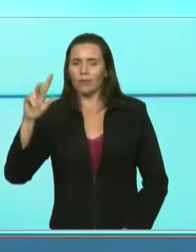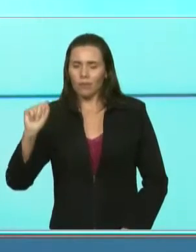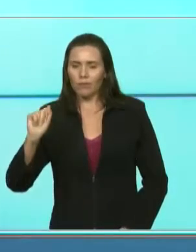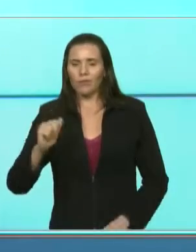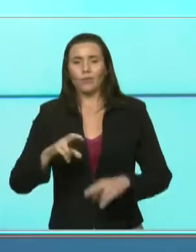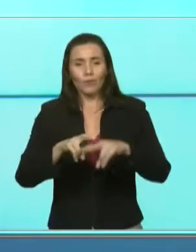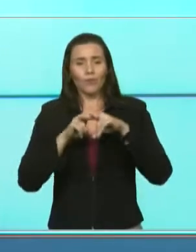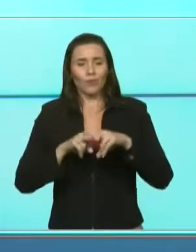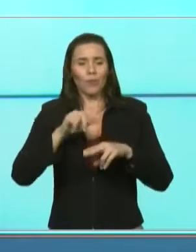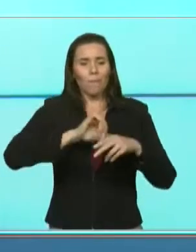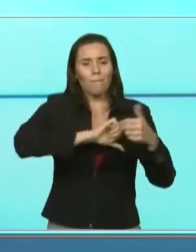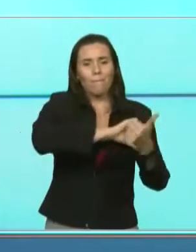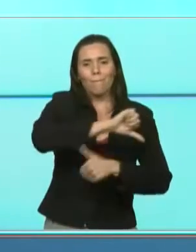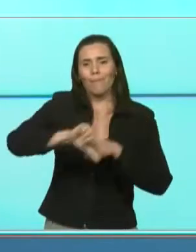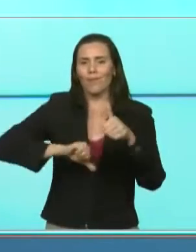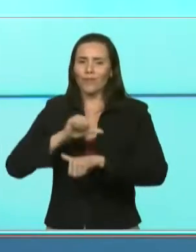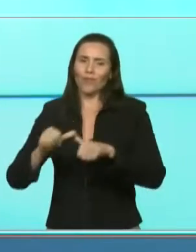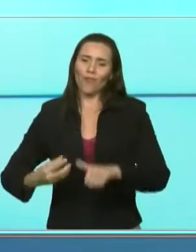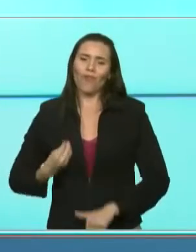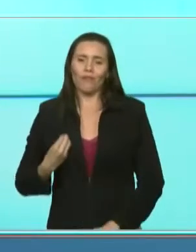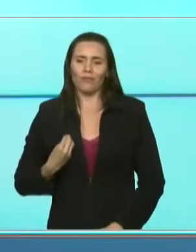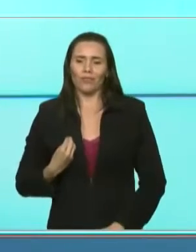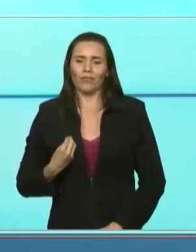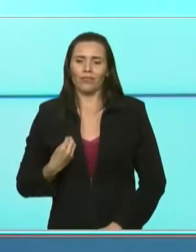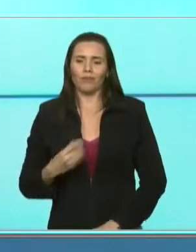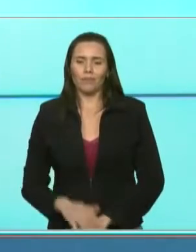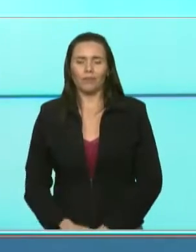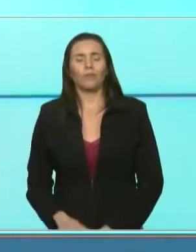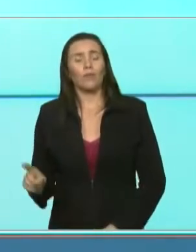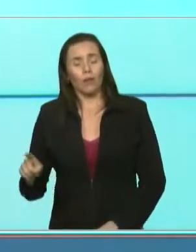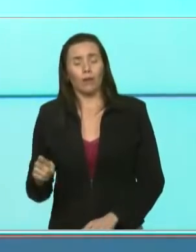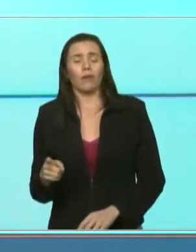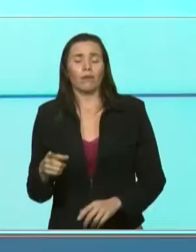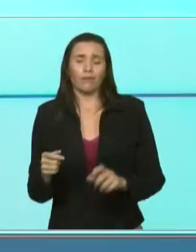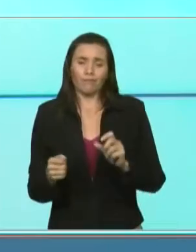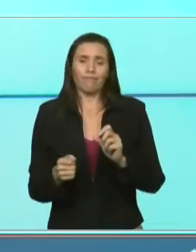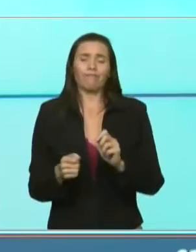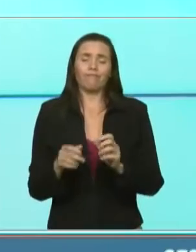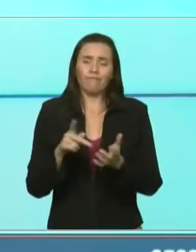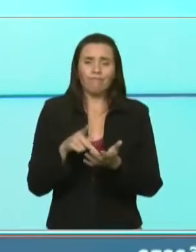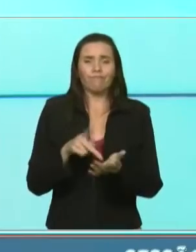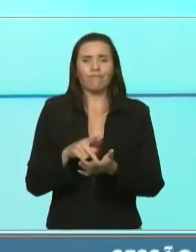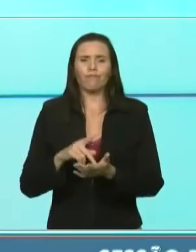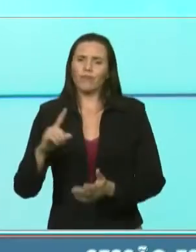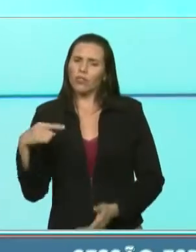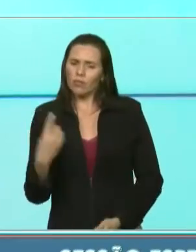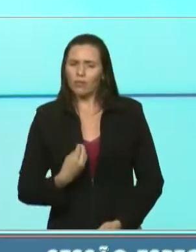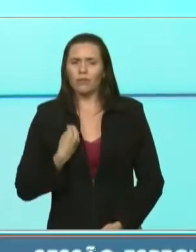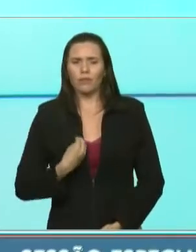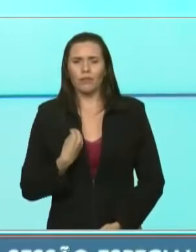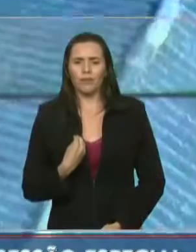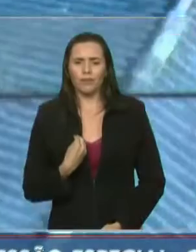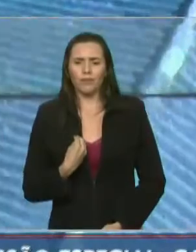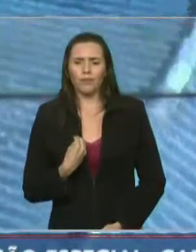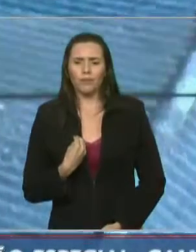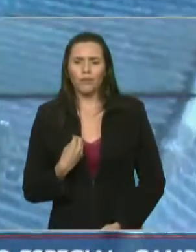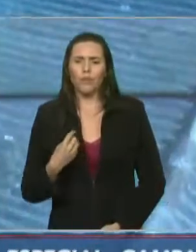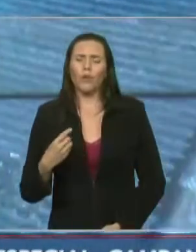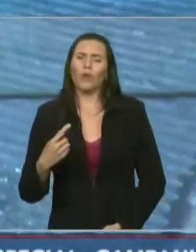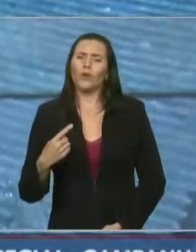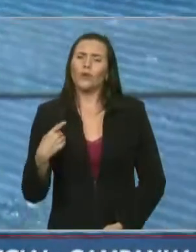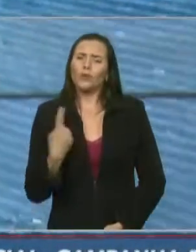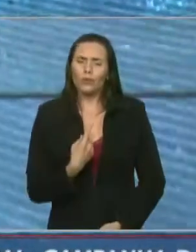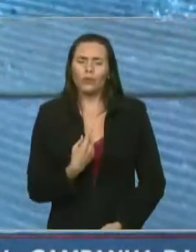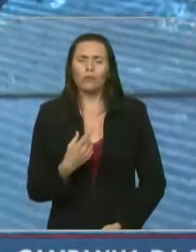trazem para a gente mais oportunidade para a gente trabalhar, porque na nossa realidade, na propriedade, a gente tem